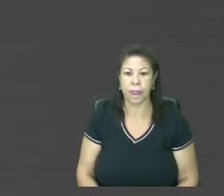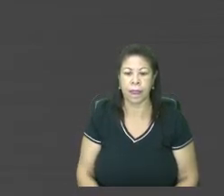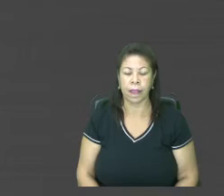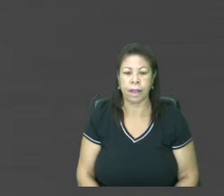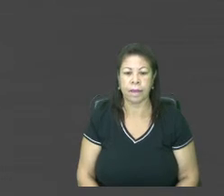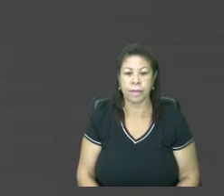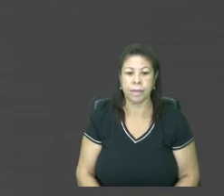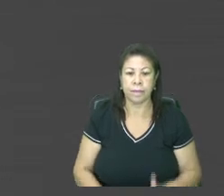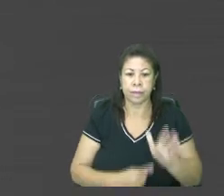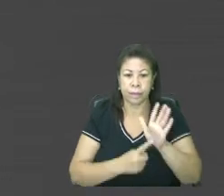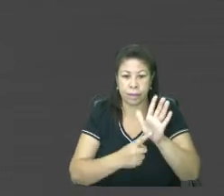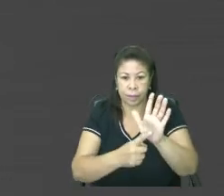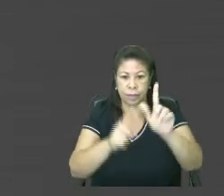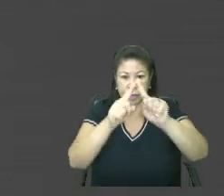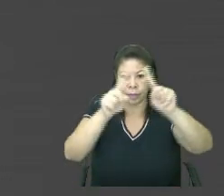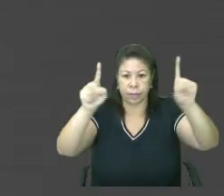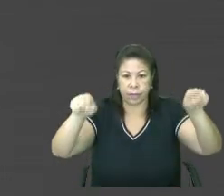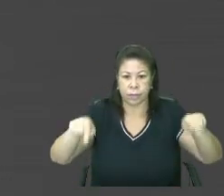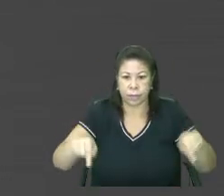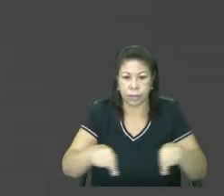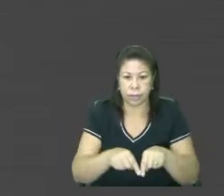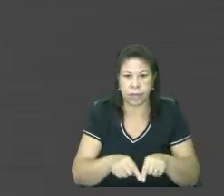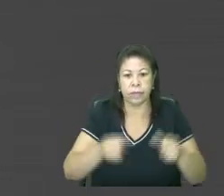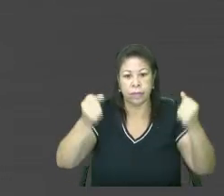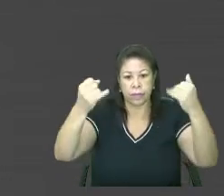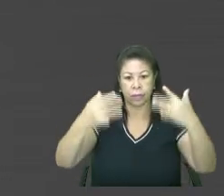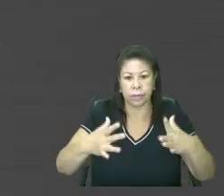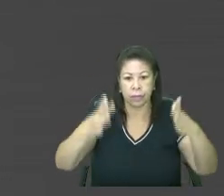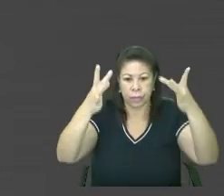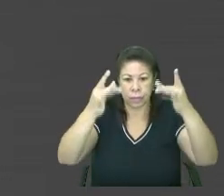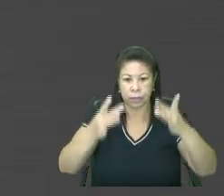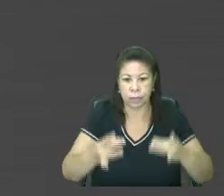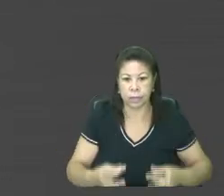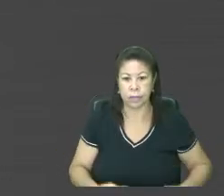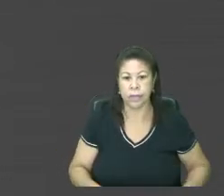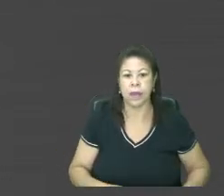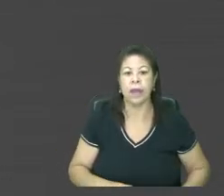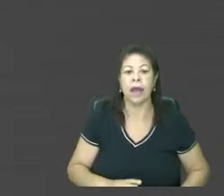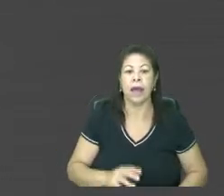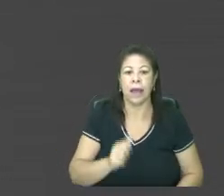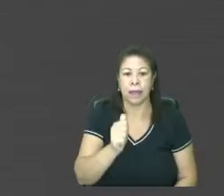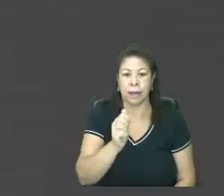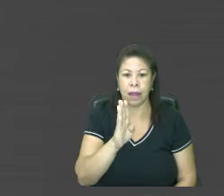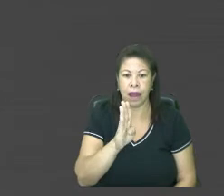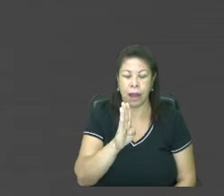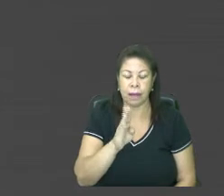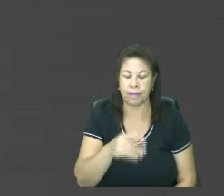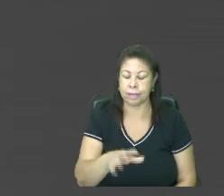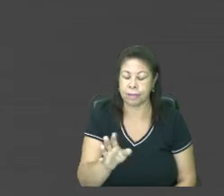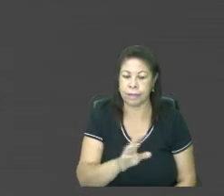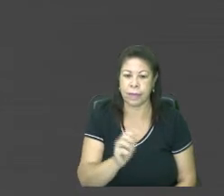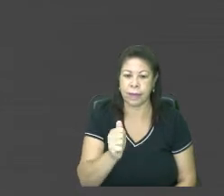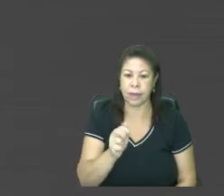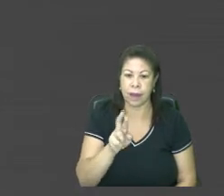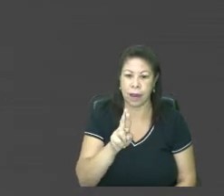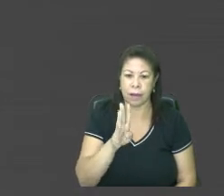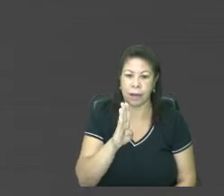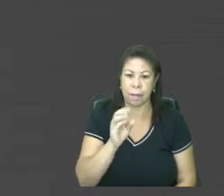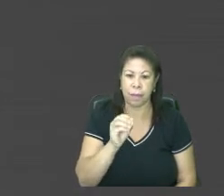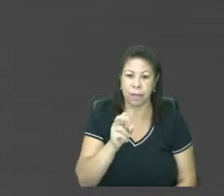Essa próxima tela são as notificações e os casos de arboviroses no município. A gente teve,